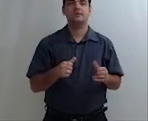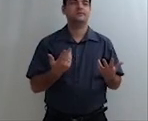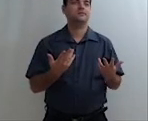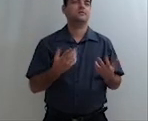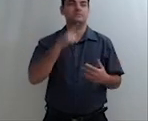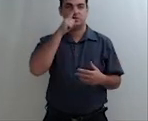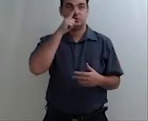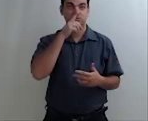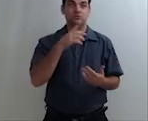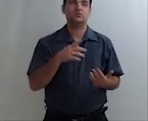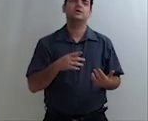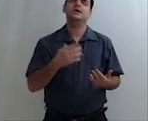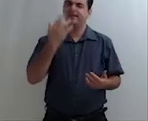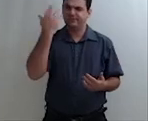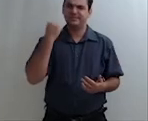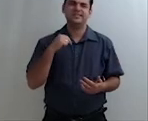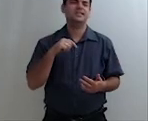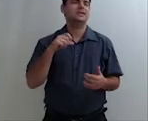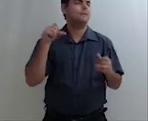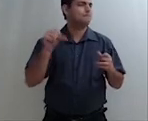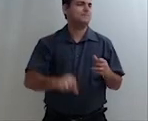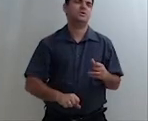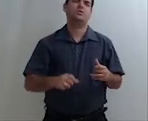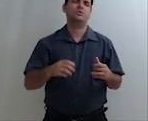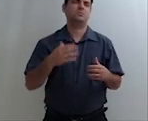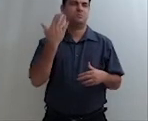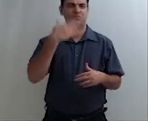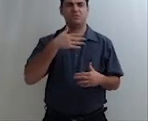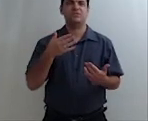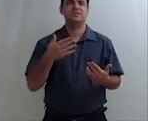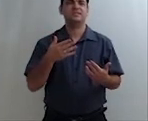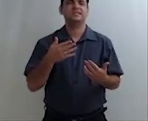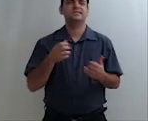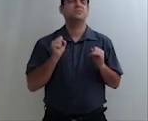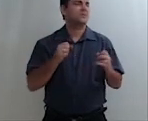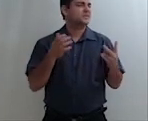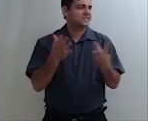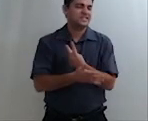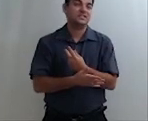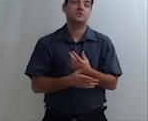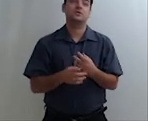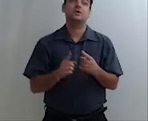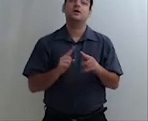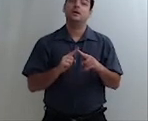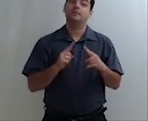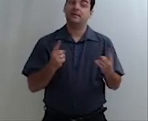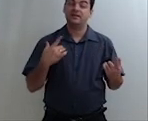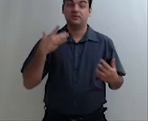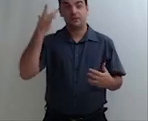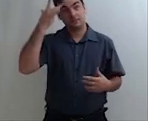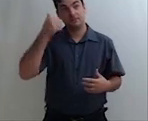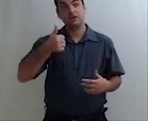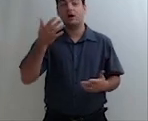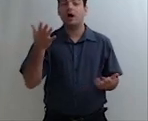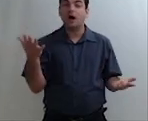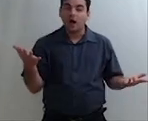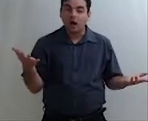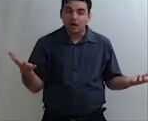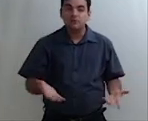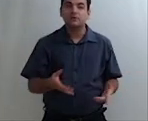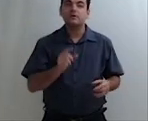onde temos maior chance de erros mas preferiria por hora deixar ao